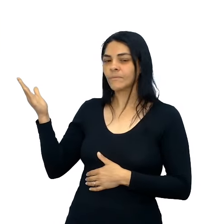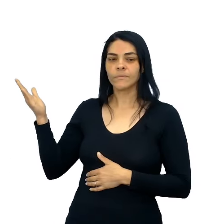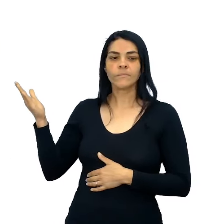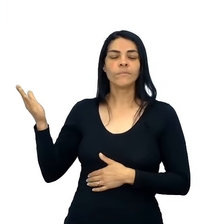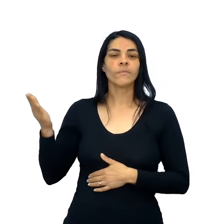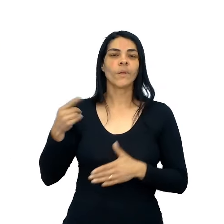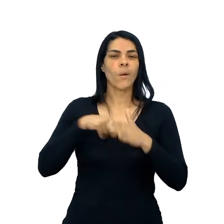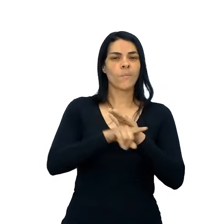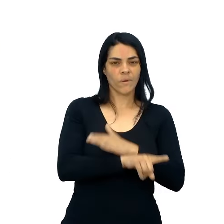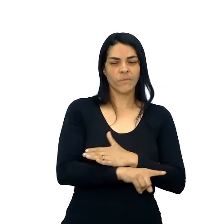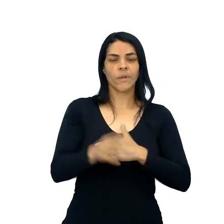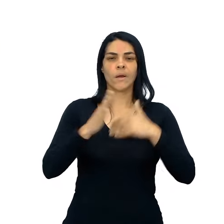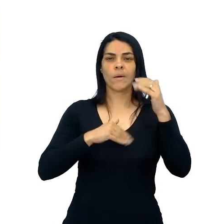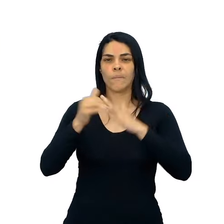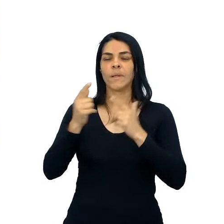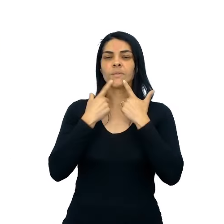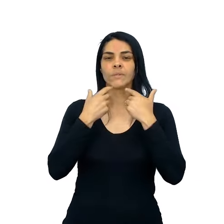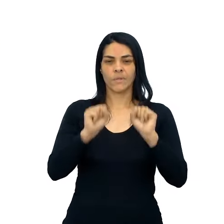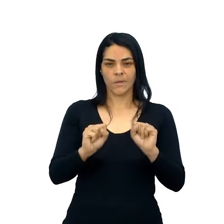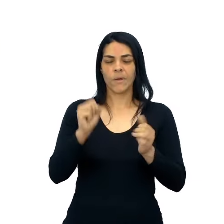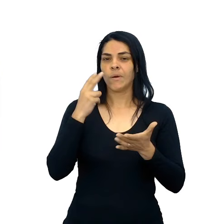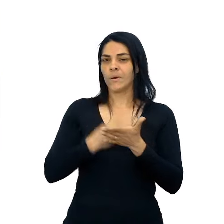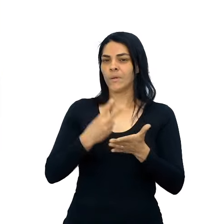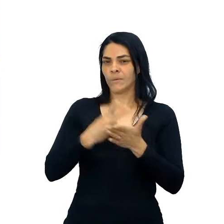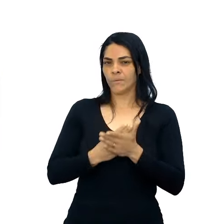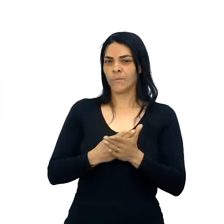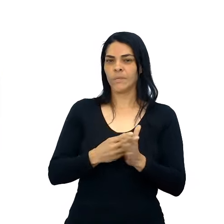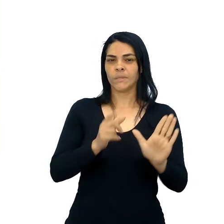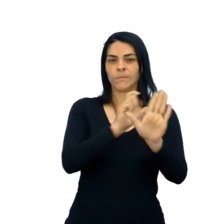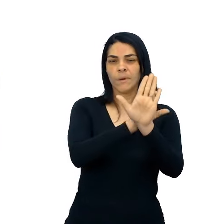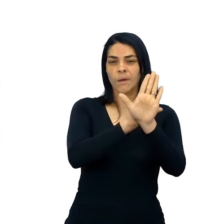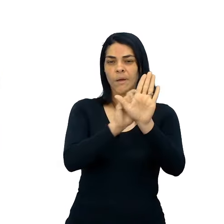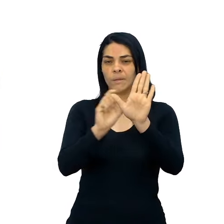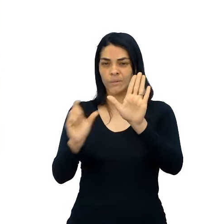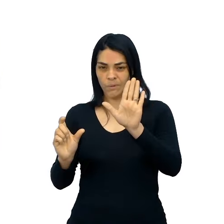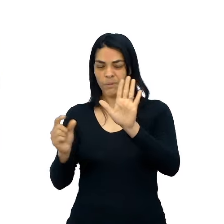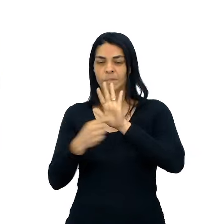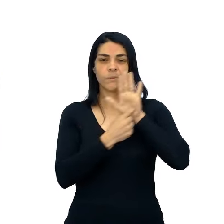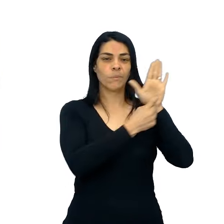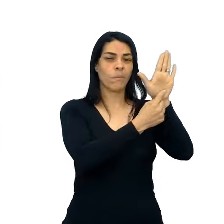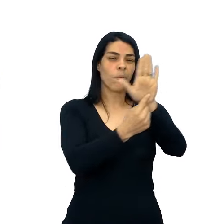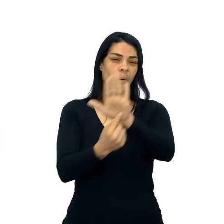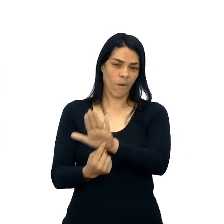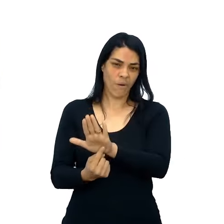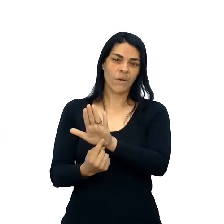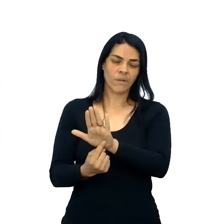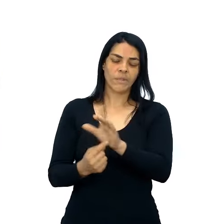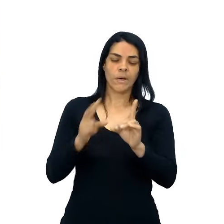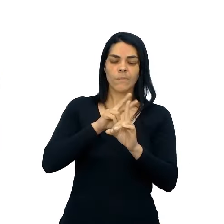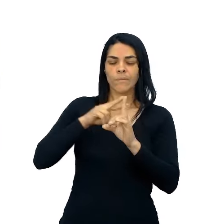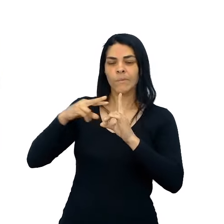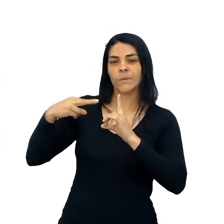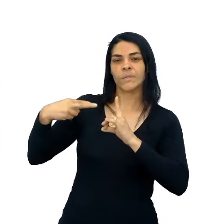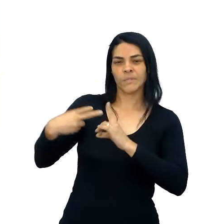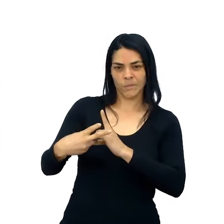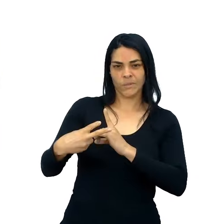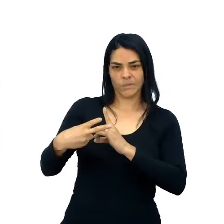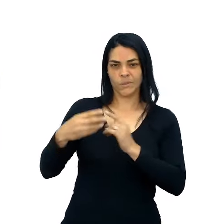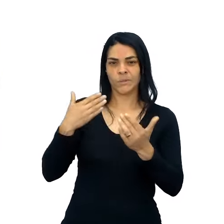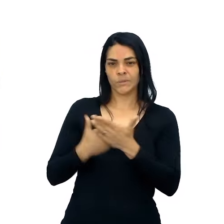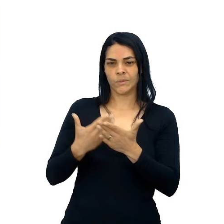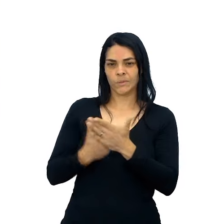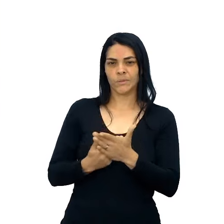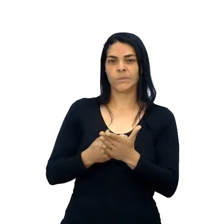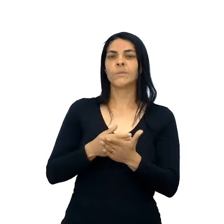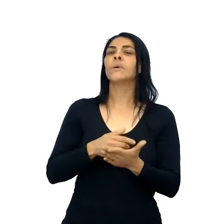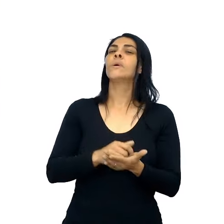essas práticas de linguagem, os mesmos autores trazem a perspectiva do estudo dos gêneros